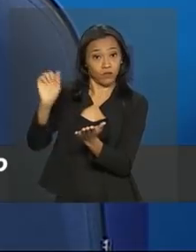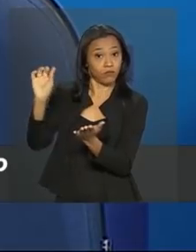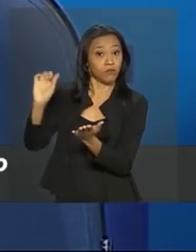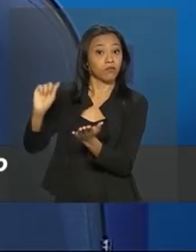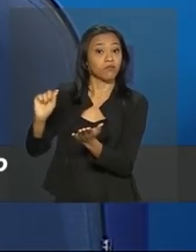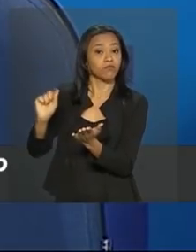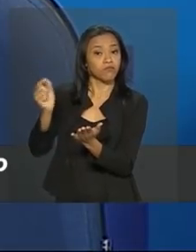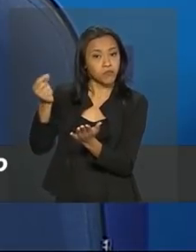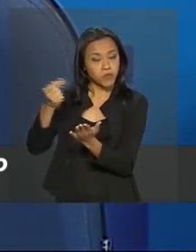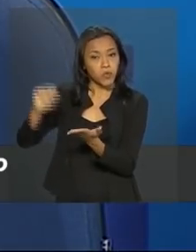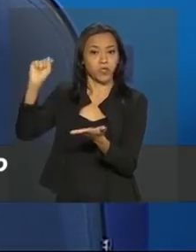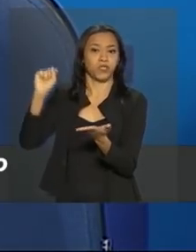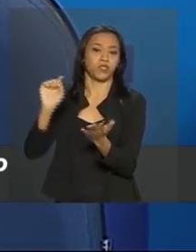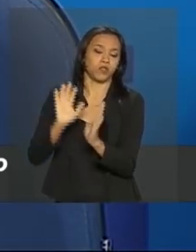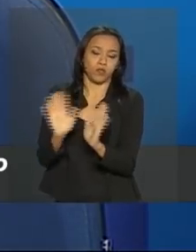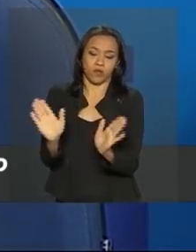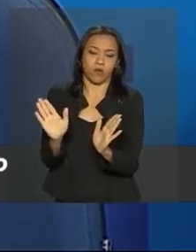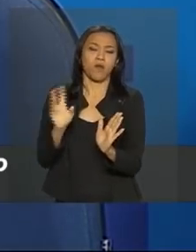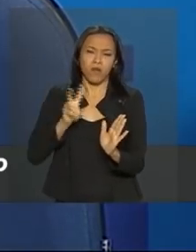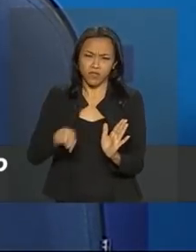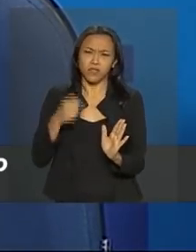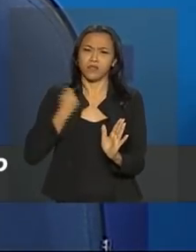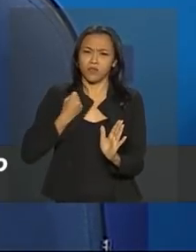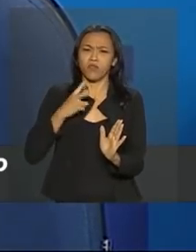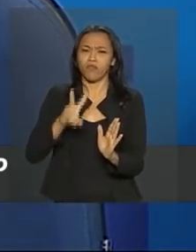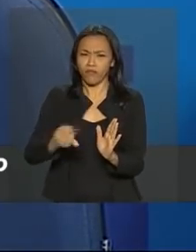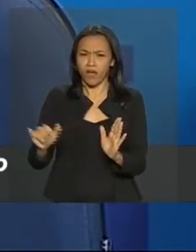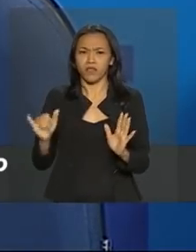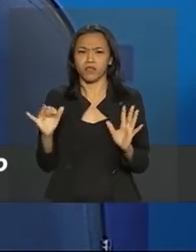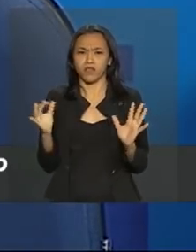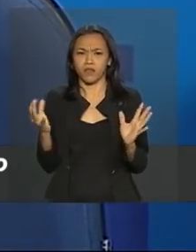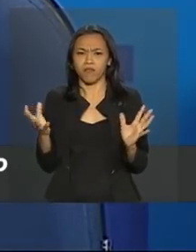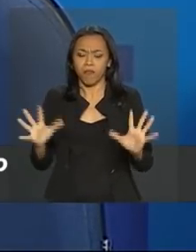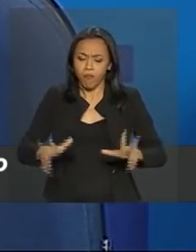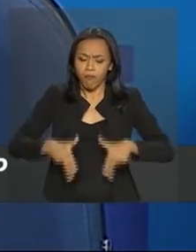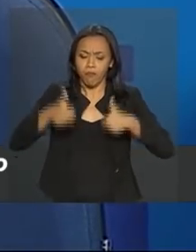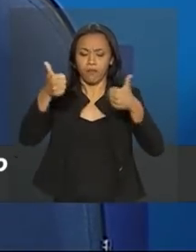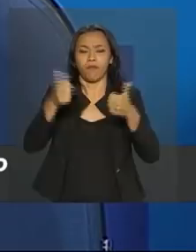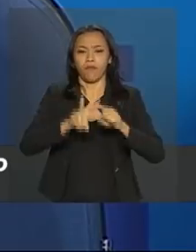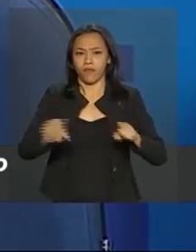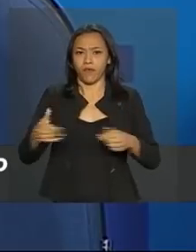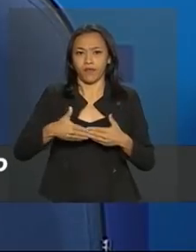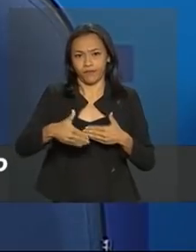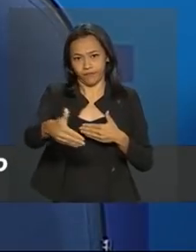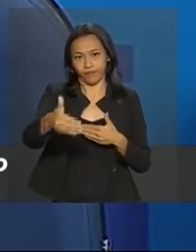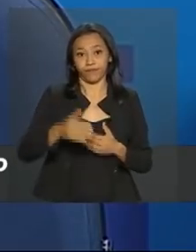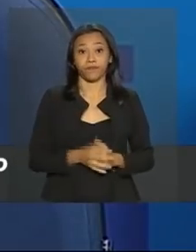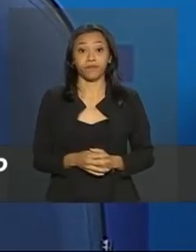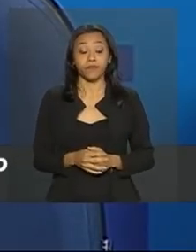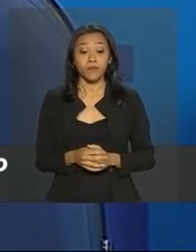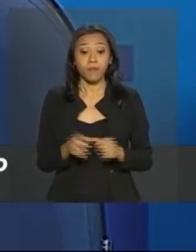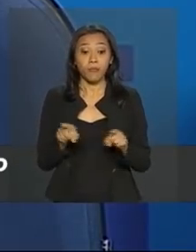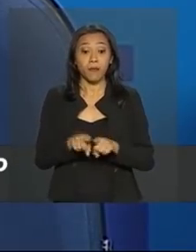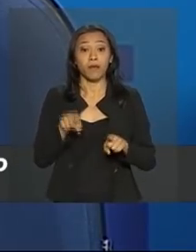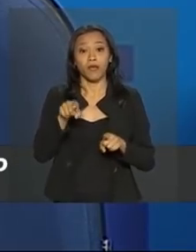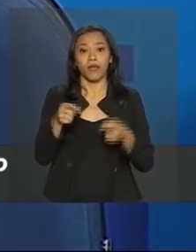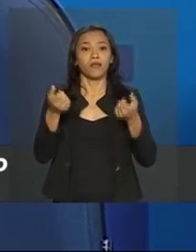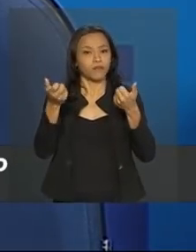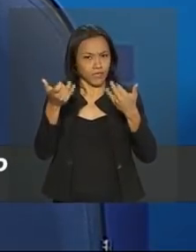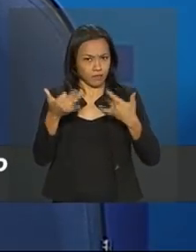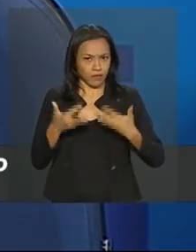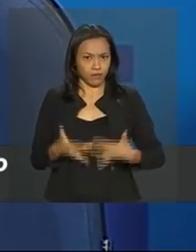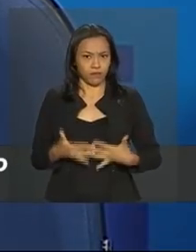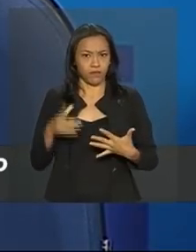ser aperfeiçoado até o final é de que provavelmente irá cair não é essa a explicação está aí